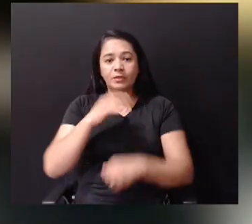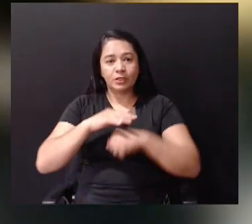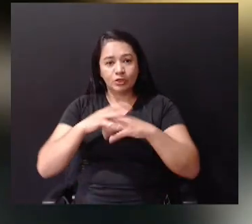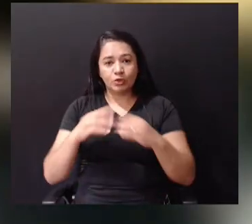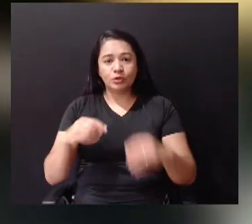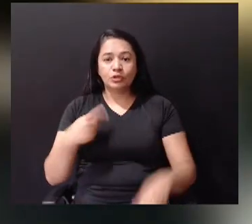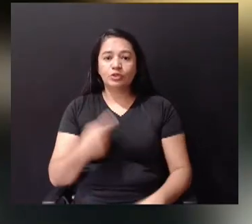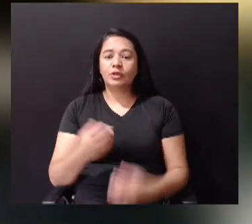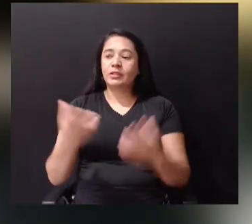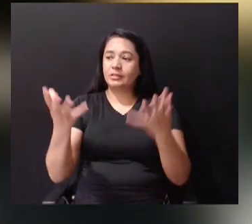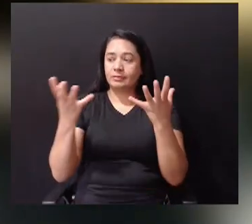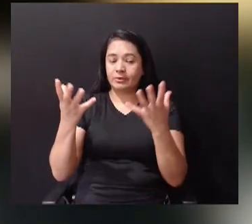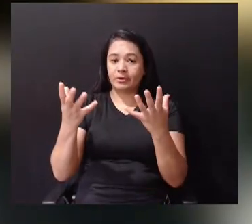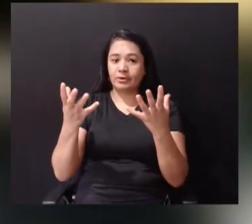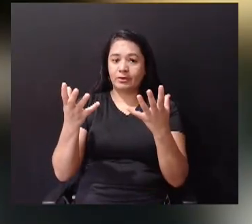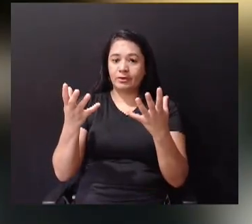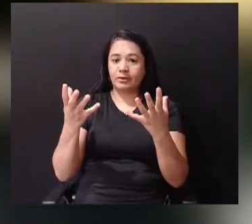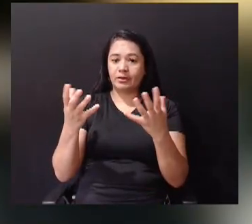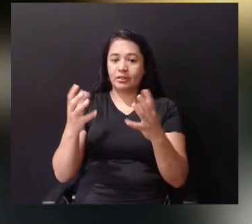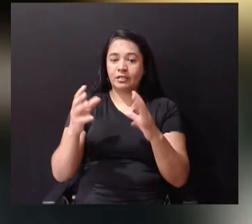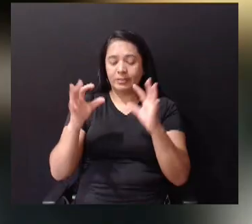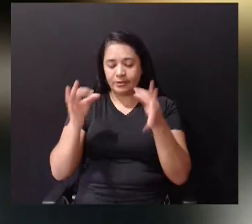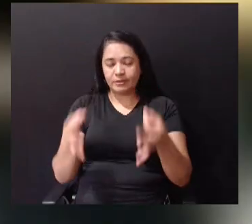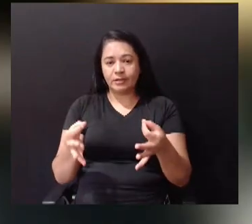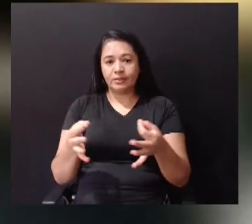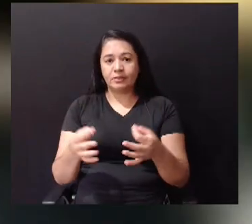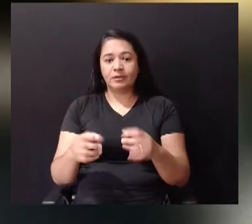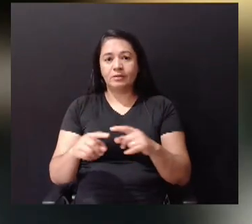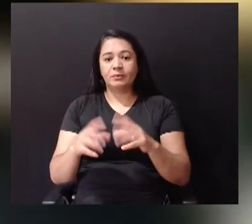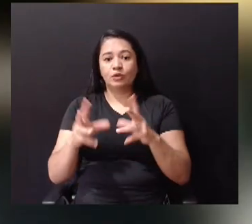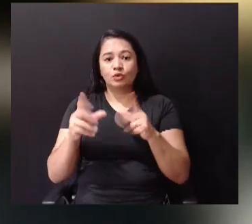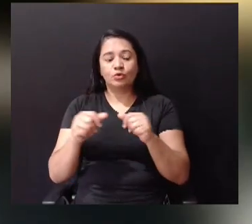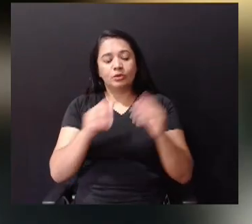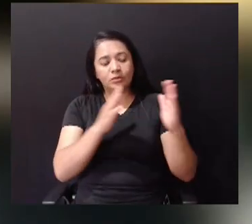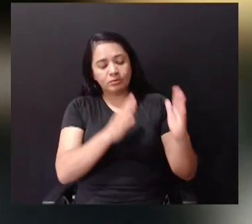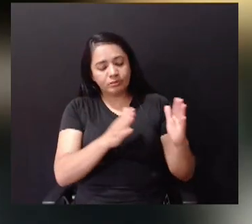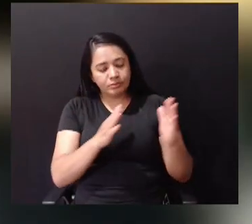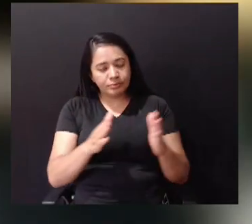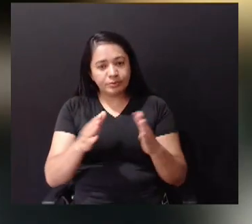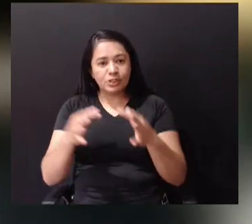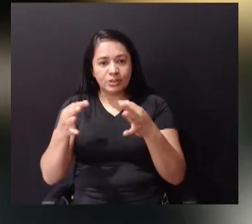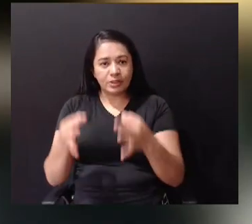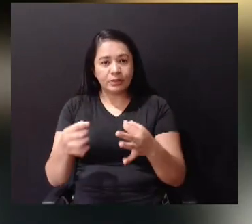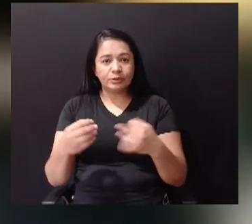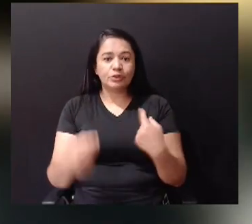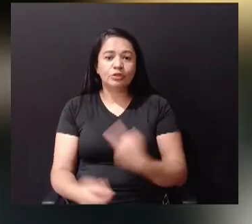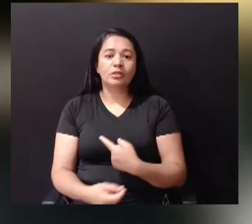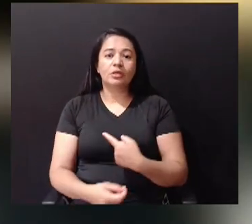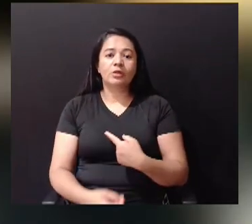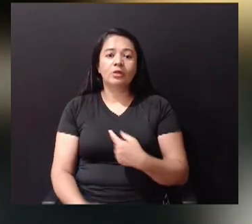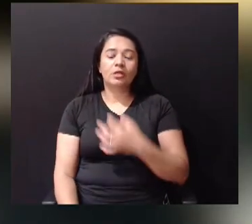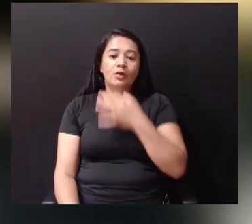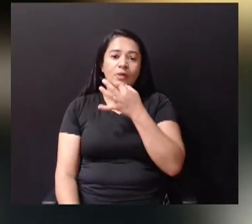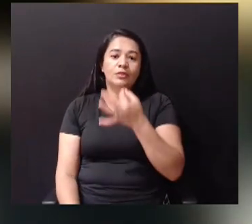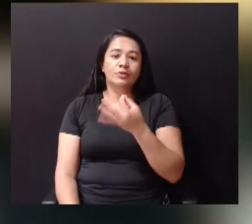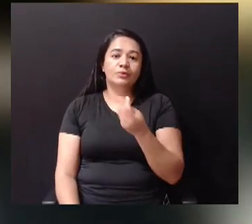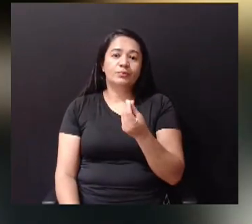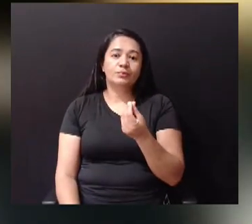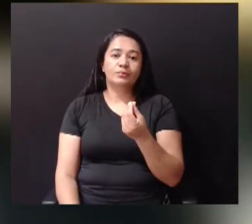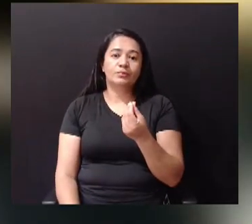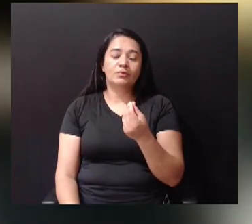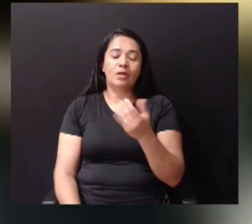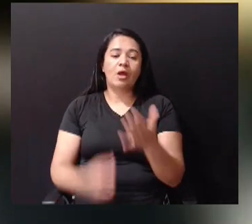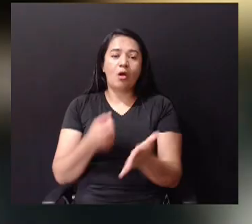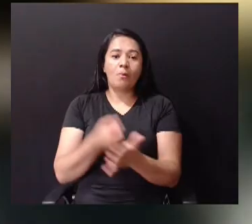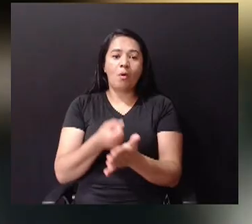isso tudo vai ser feito. Com esses todos os passos que eu acho que não é mais, é uma obrigação oferecer